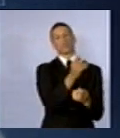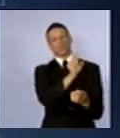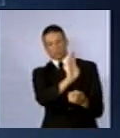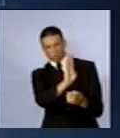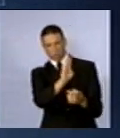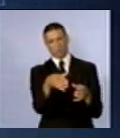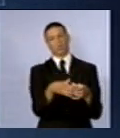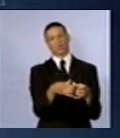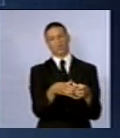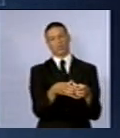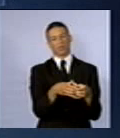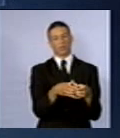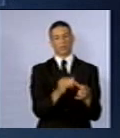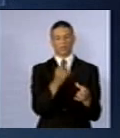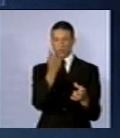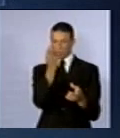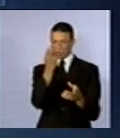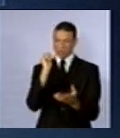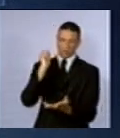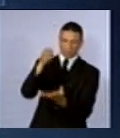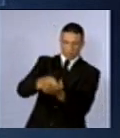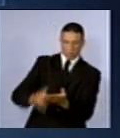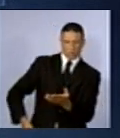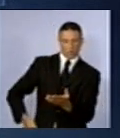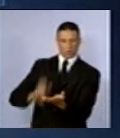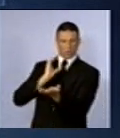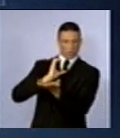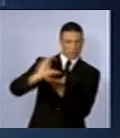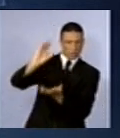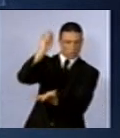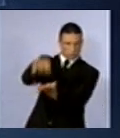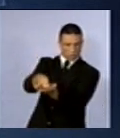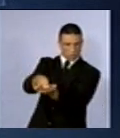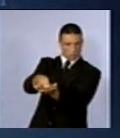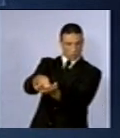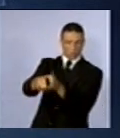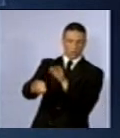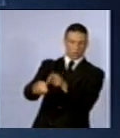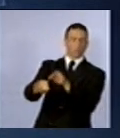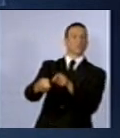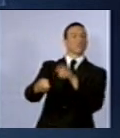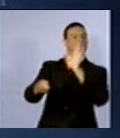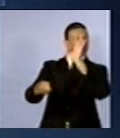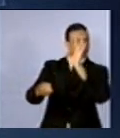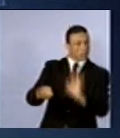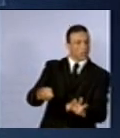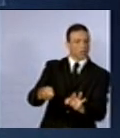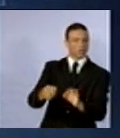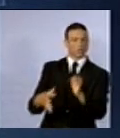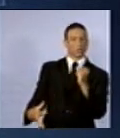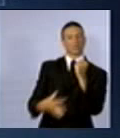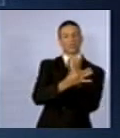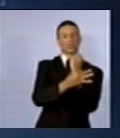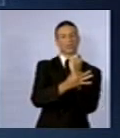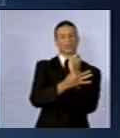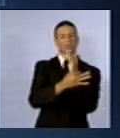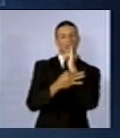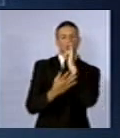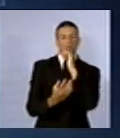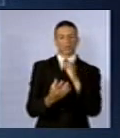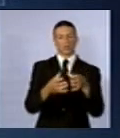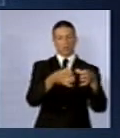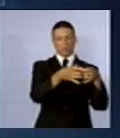e os custos decorrentes, senhor ministro, ao entendimento que seriam justificáveis numa classificação